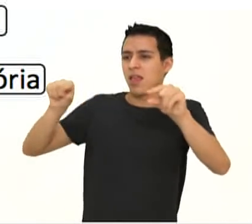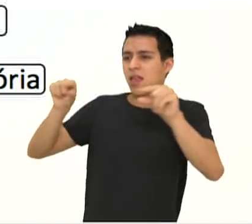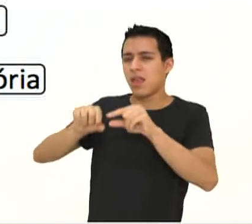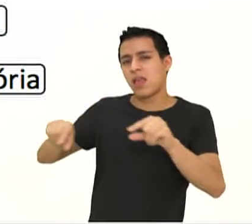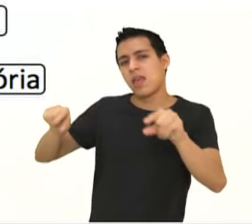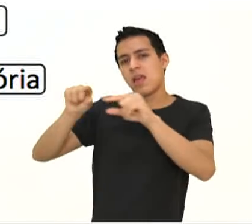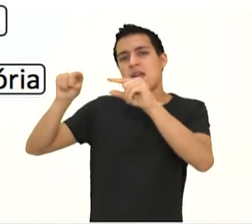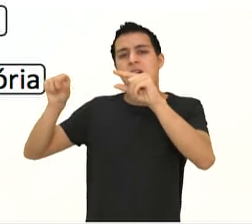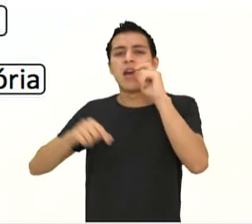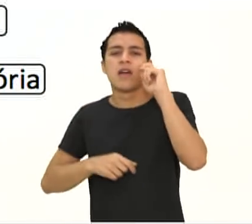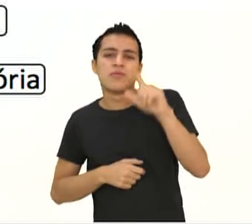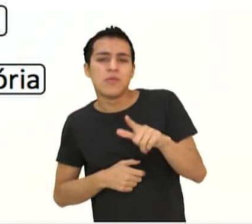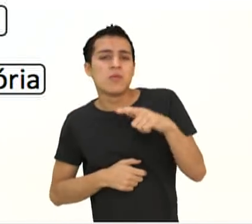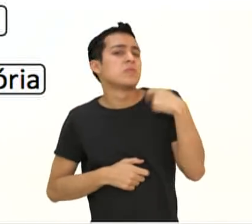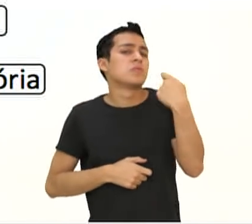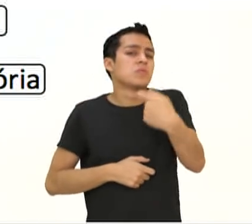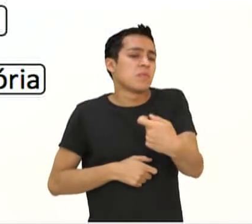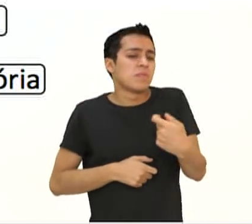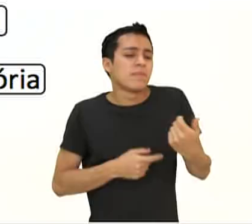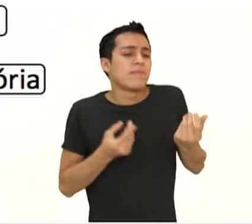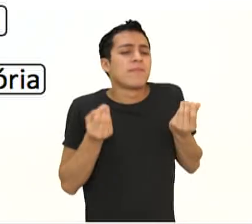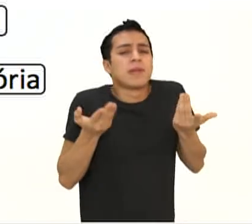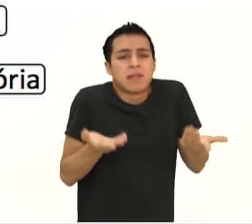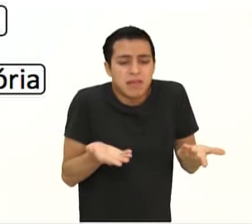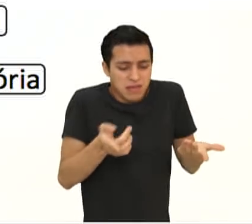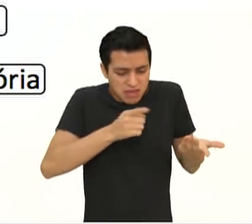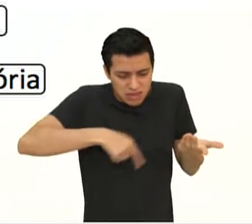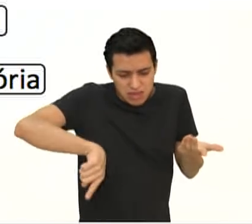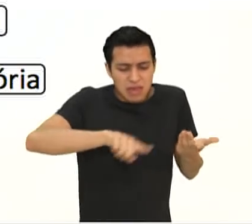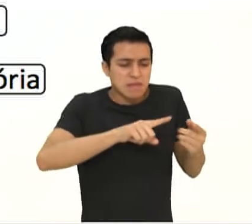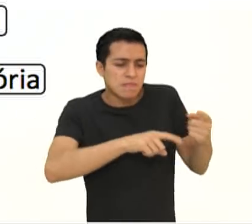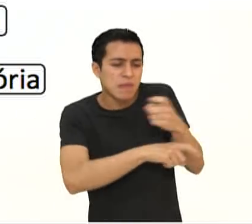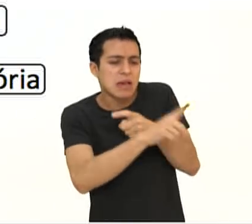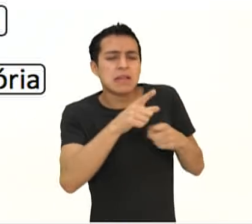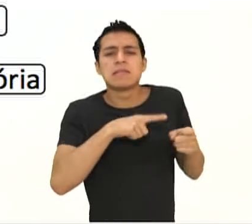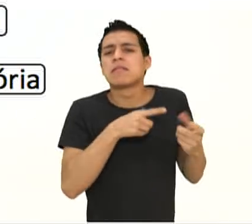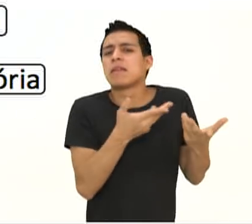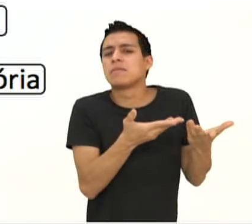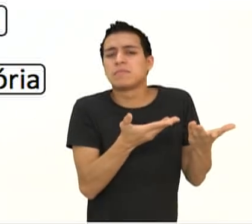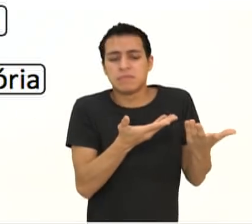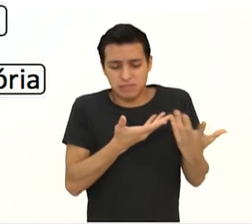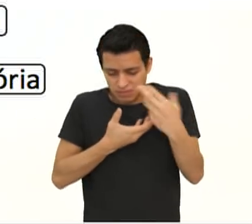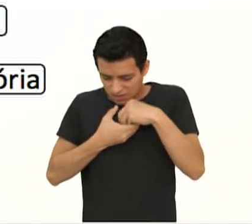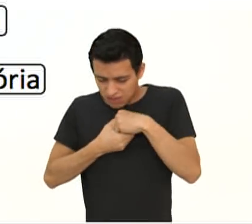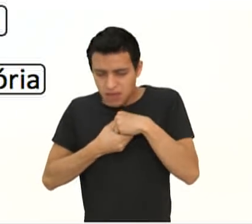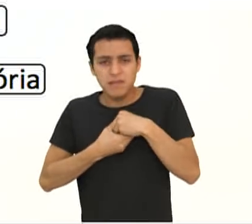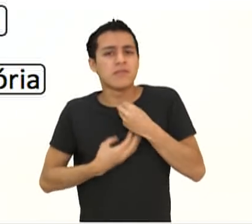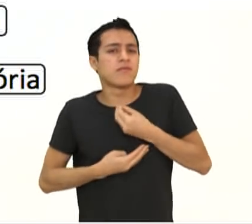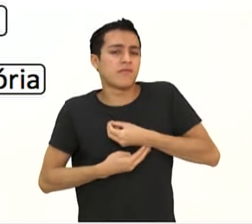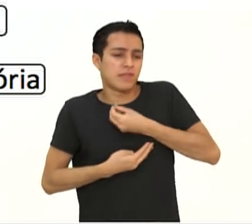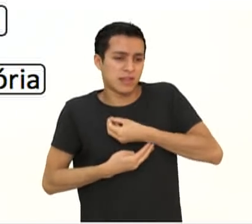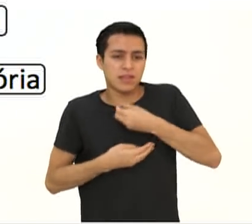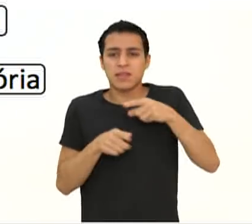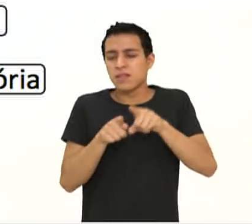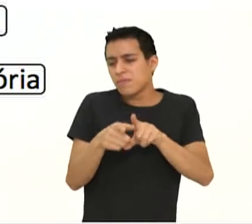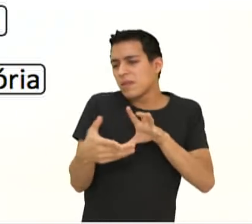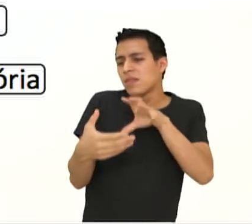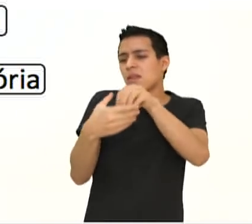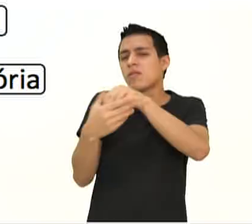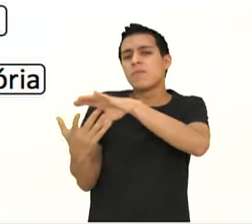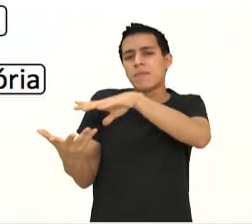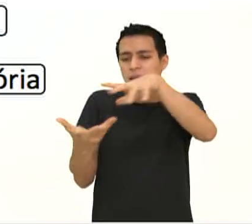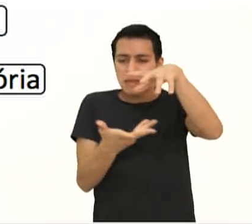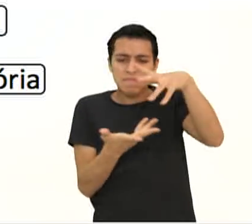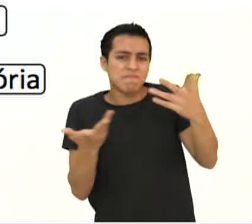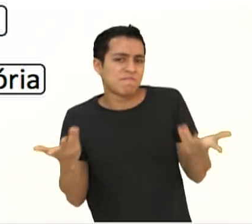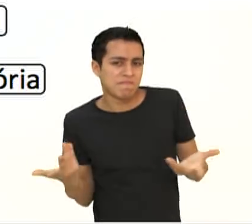destacados, sobre as funções que esses seres vivos têm na nossa vida e no planeta. Então,